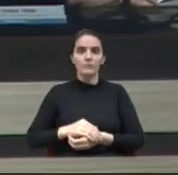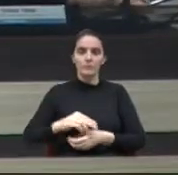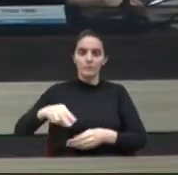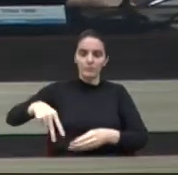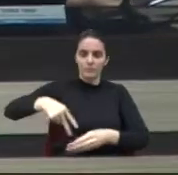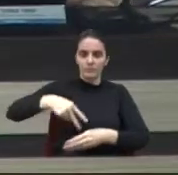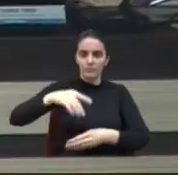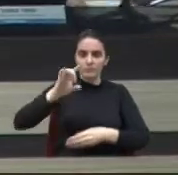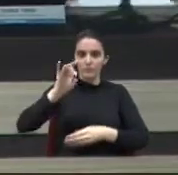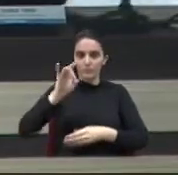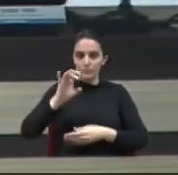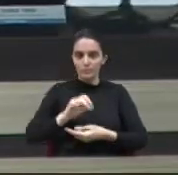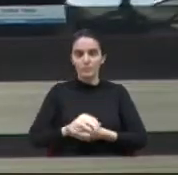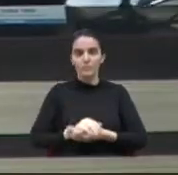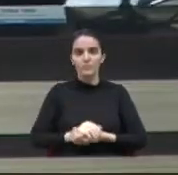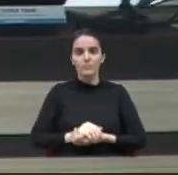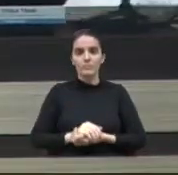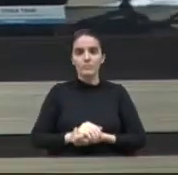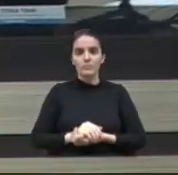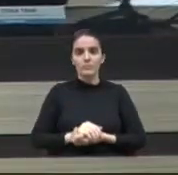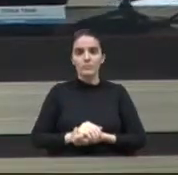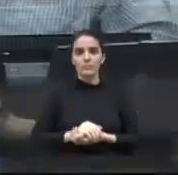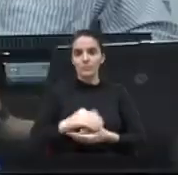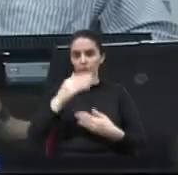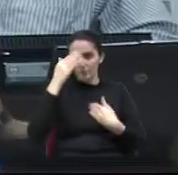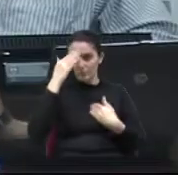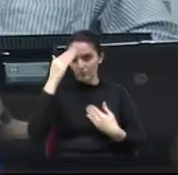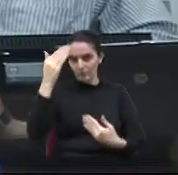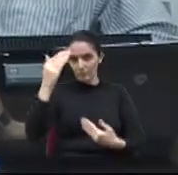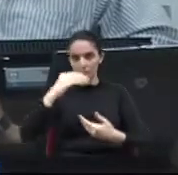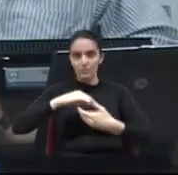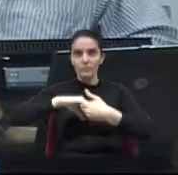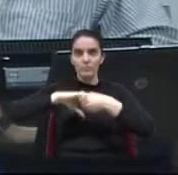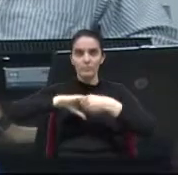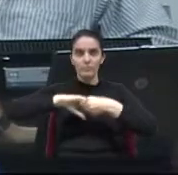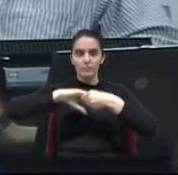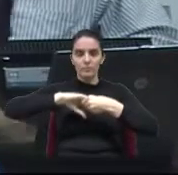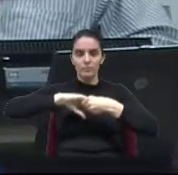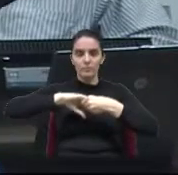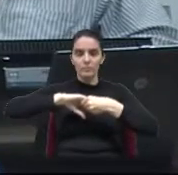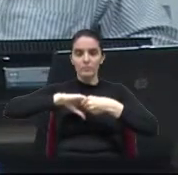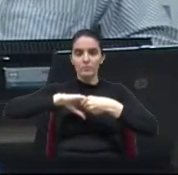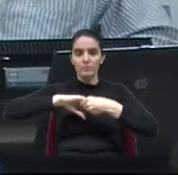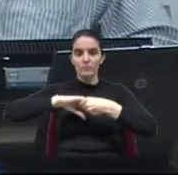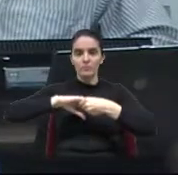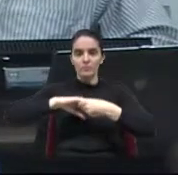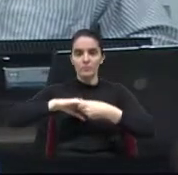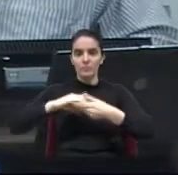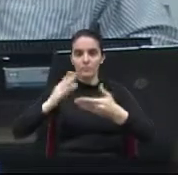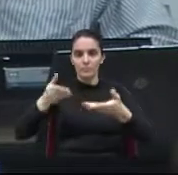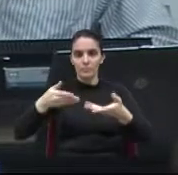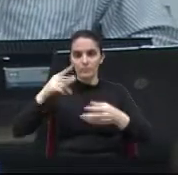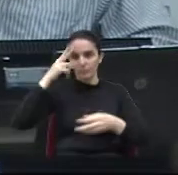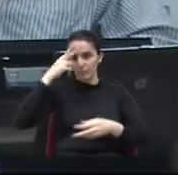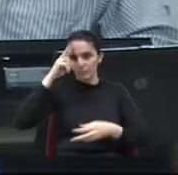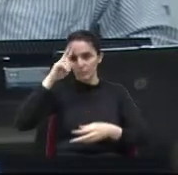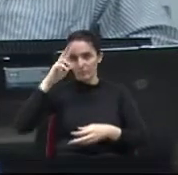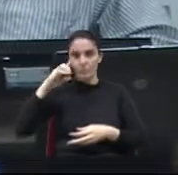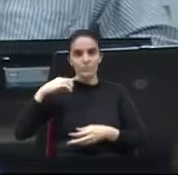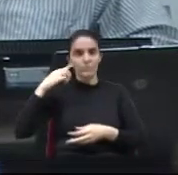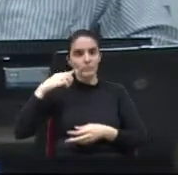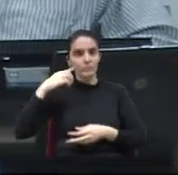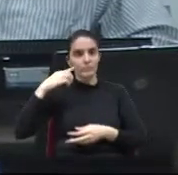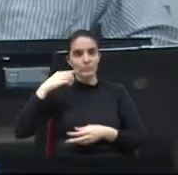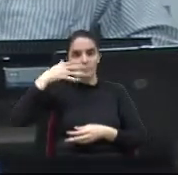apenas para dar gratidão ao Estevão por essa lembrança dos advogados.